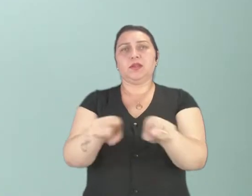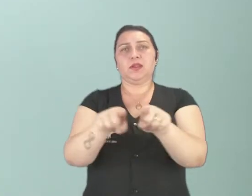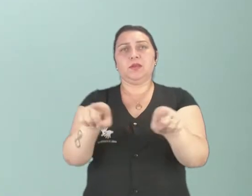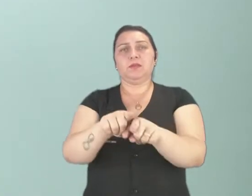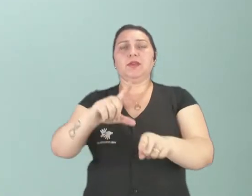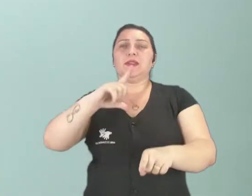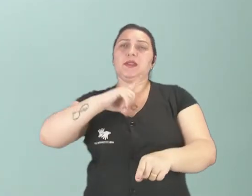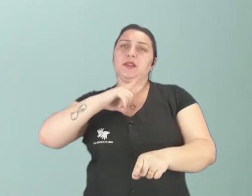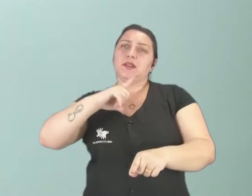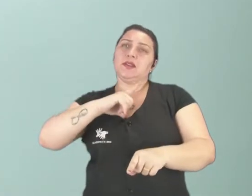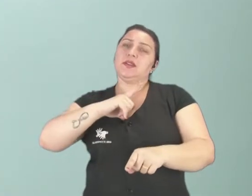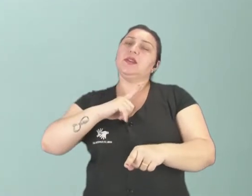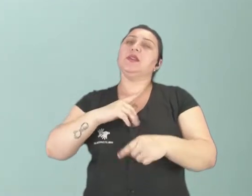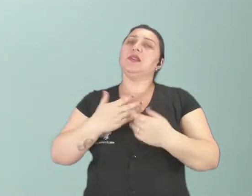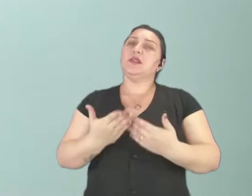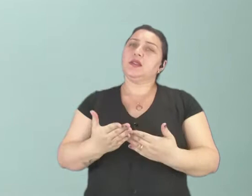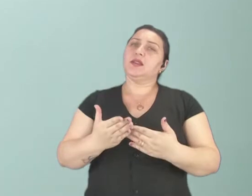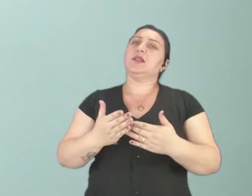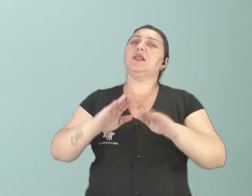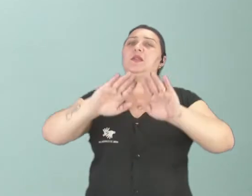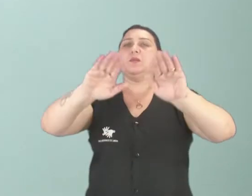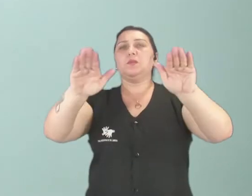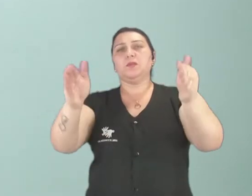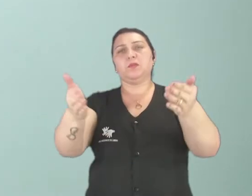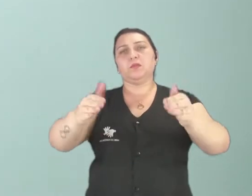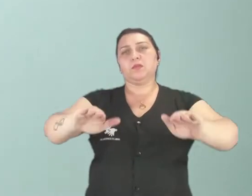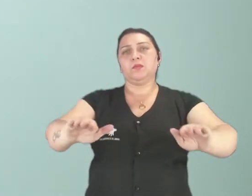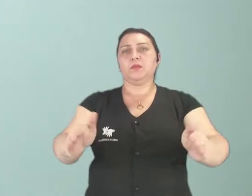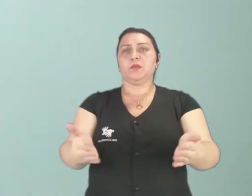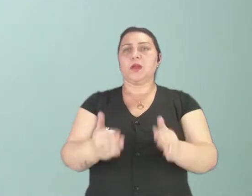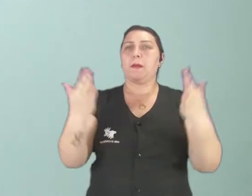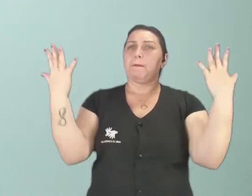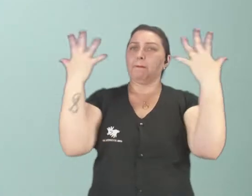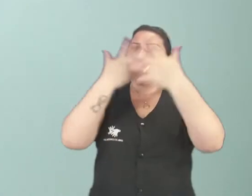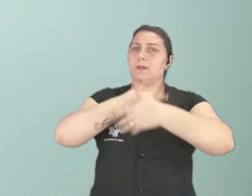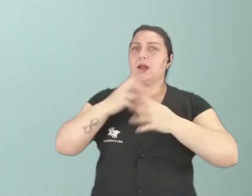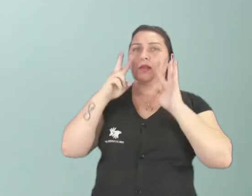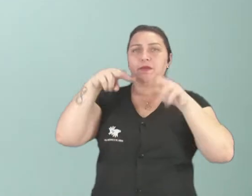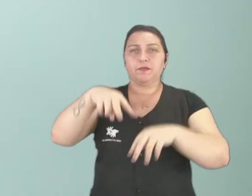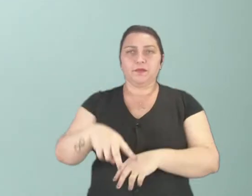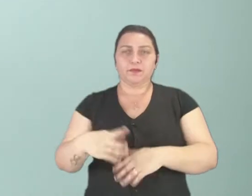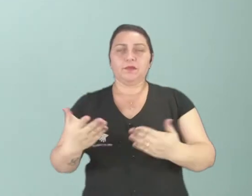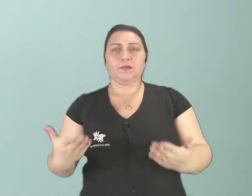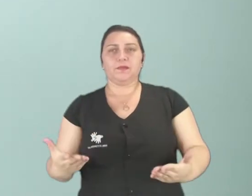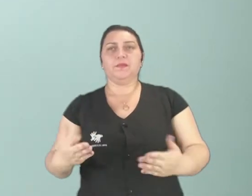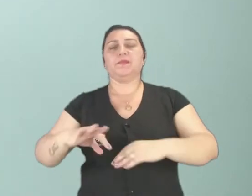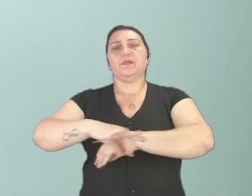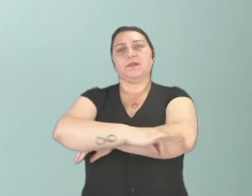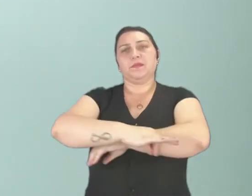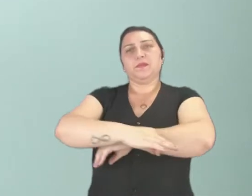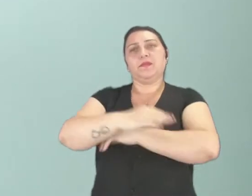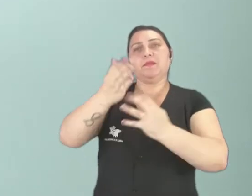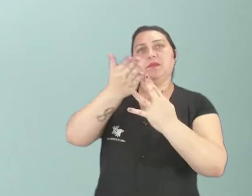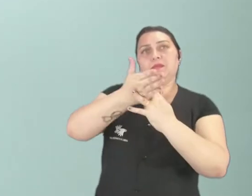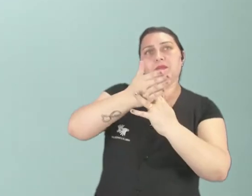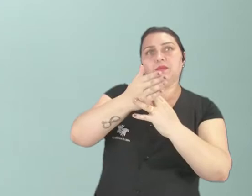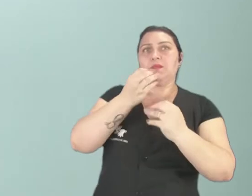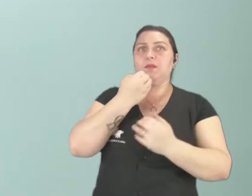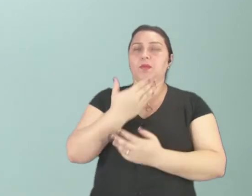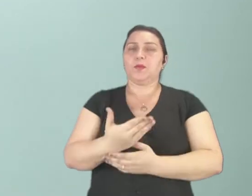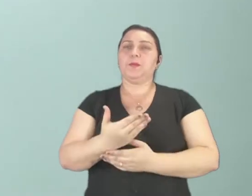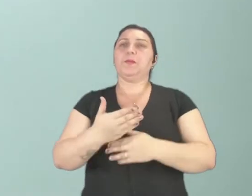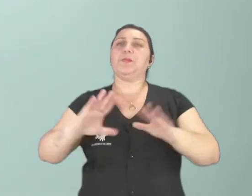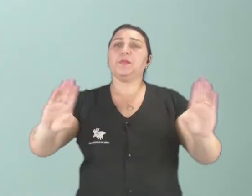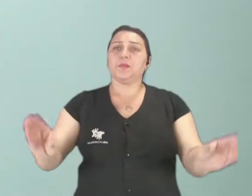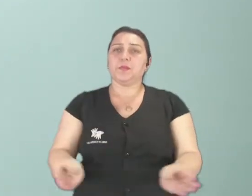tem essa parte monumental, belíssima de se ver, que é a arquitetura barroca, tá bom? Vamos